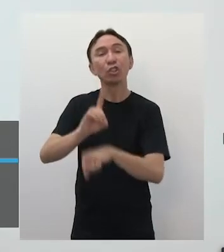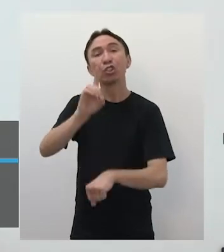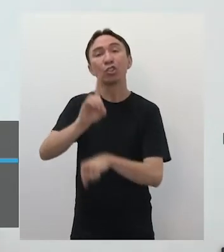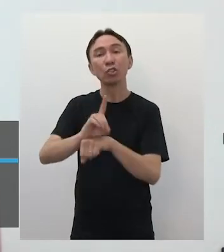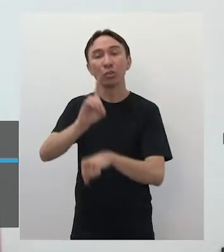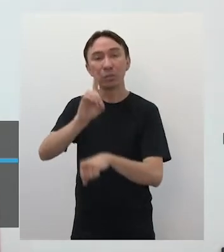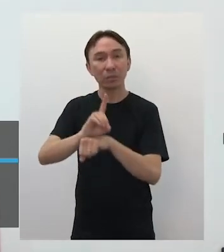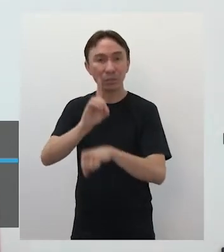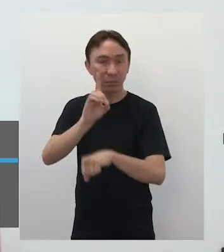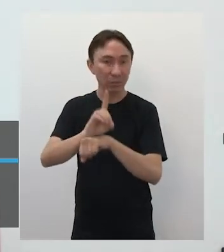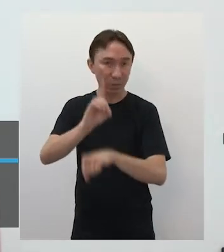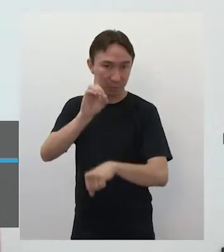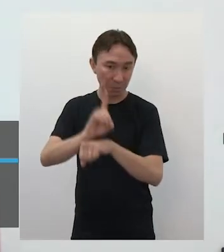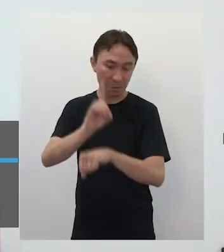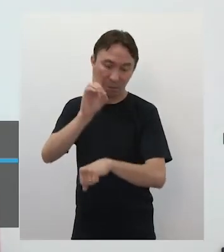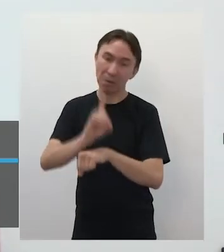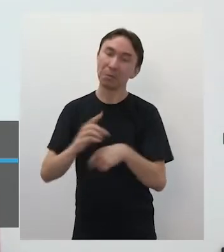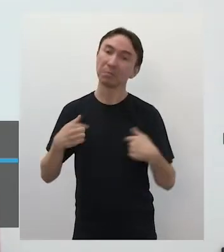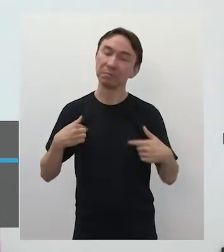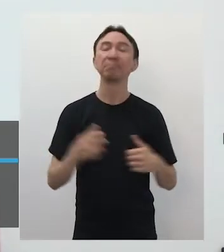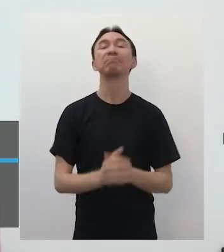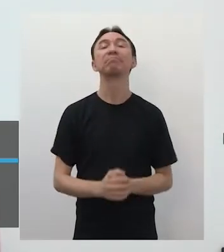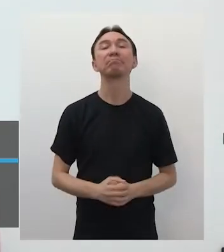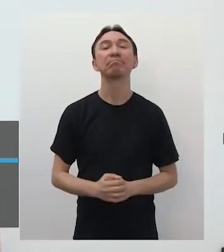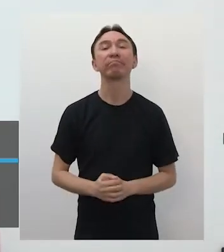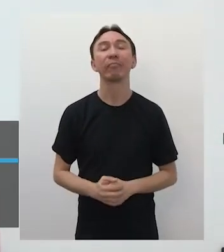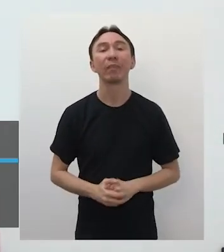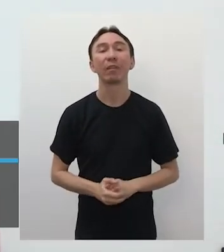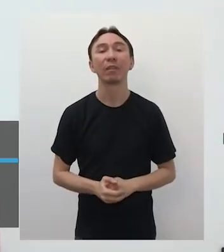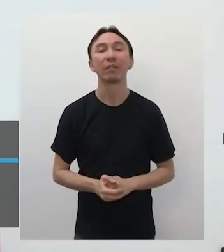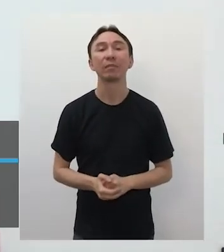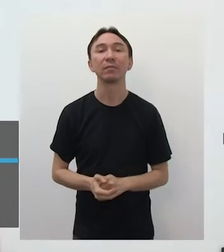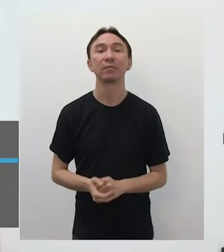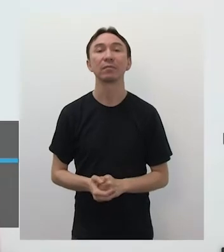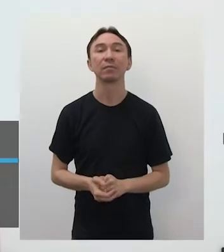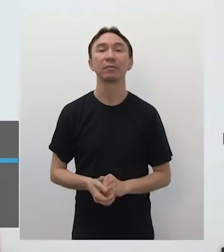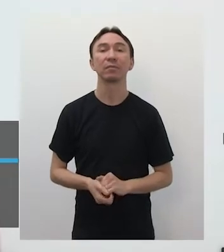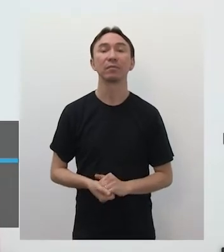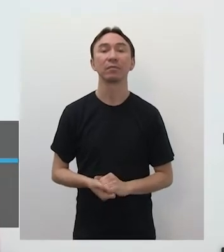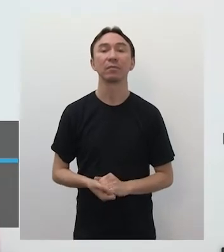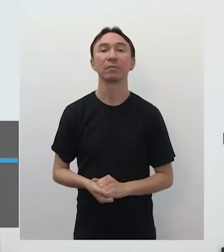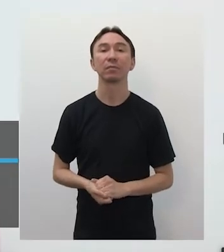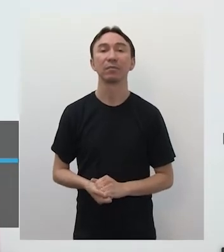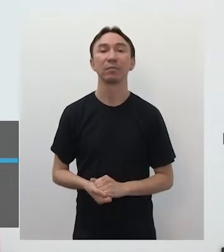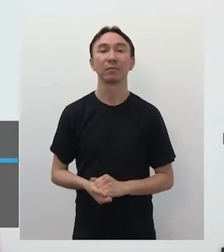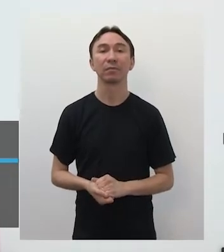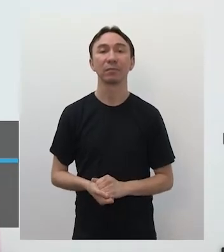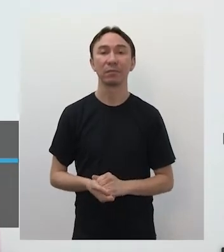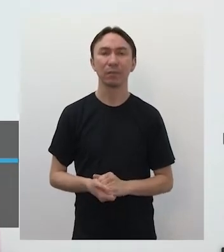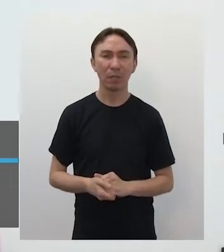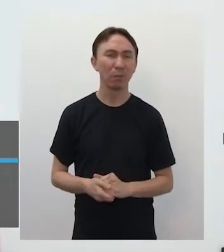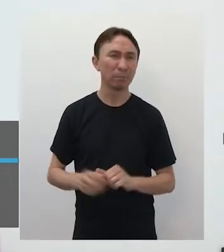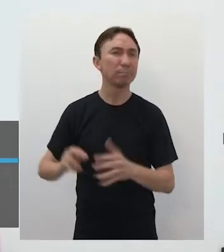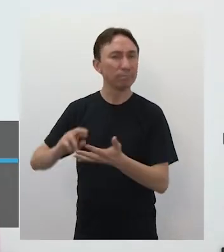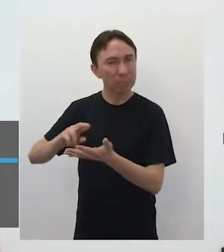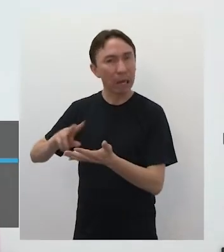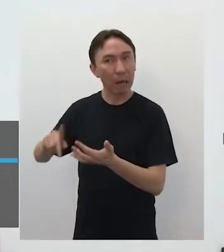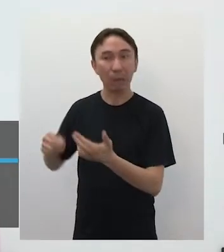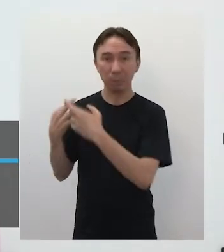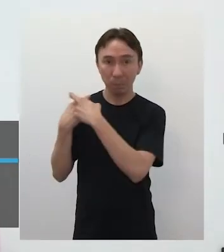porque fazem 40 anos que estou na educação, né? Comecei como professora substituta,